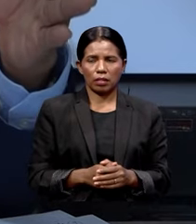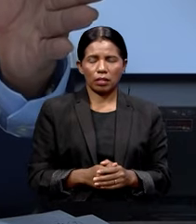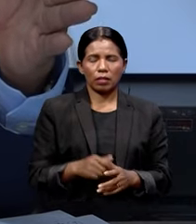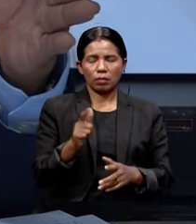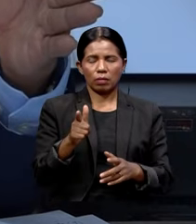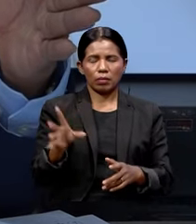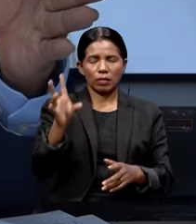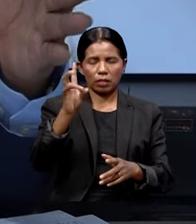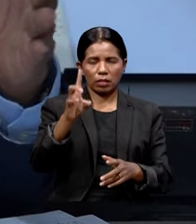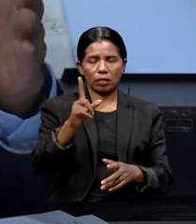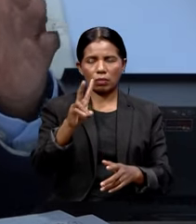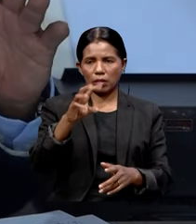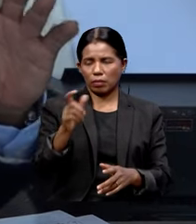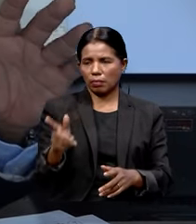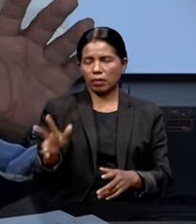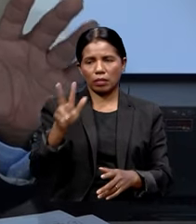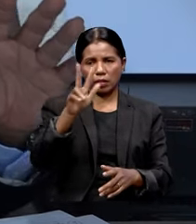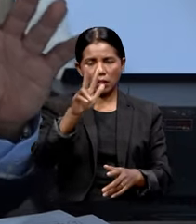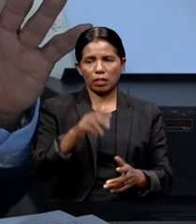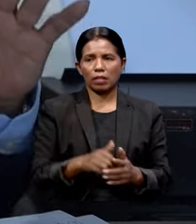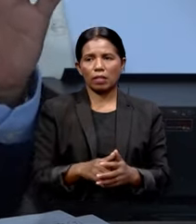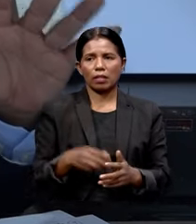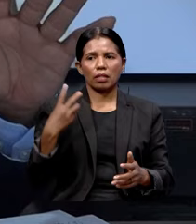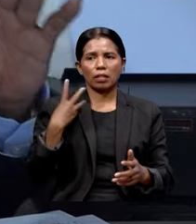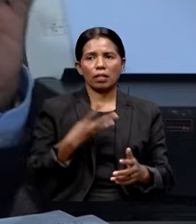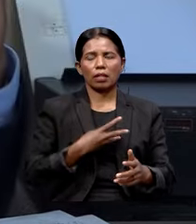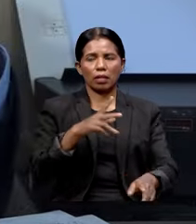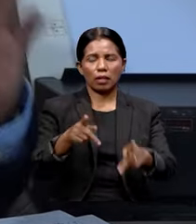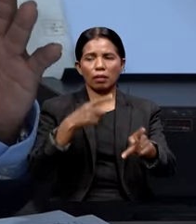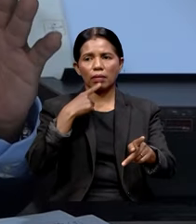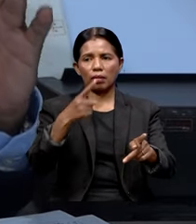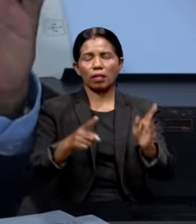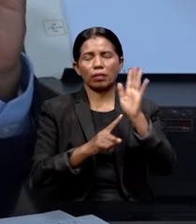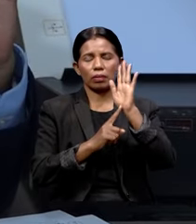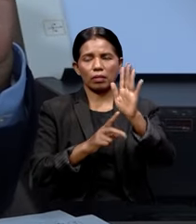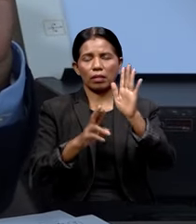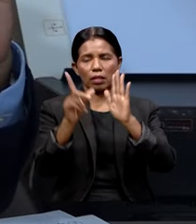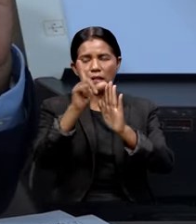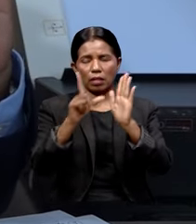de julho de 2023, Anti-Terrorism Council já sai resolução